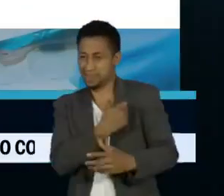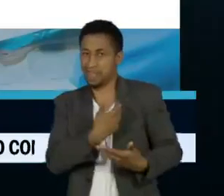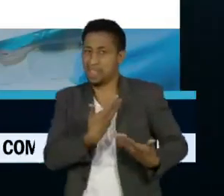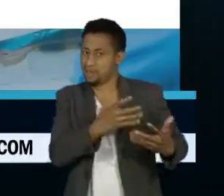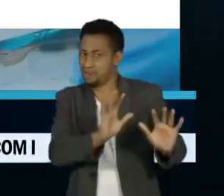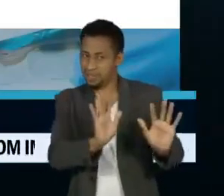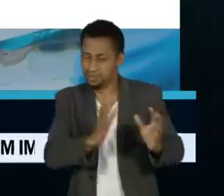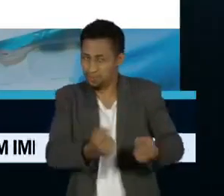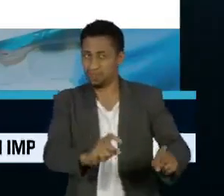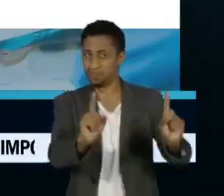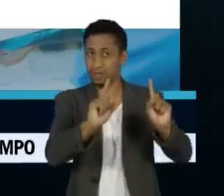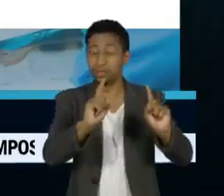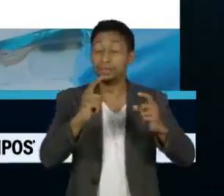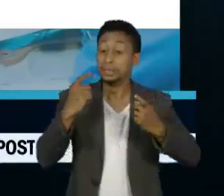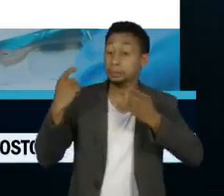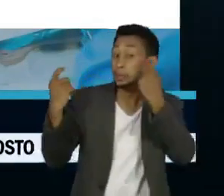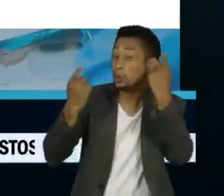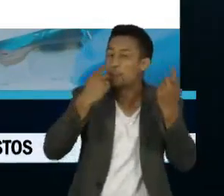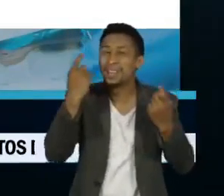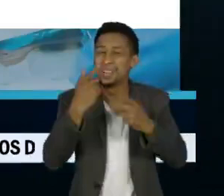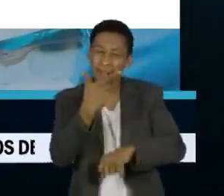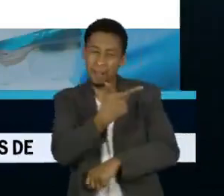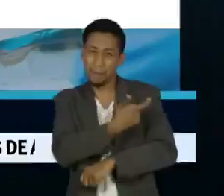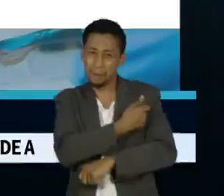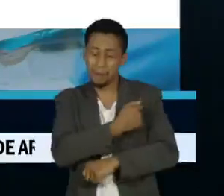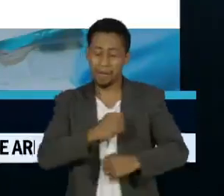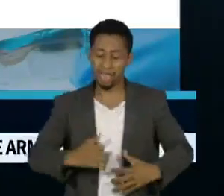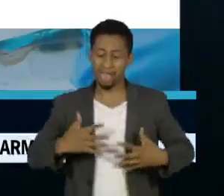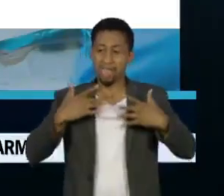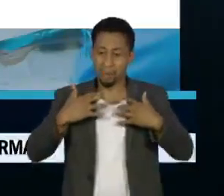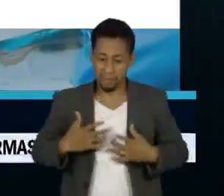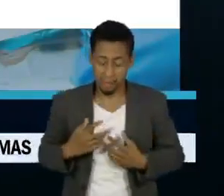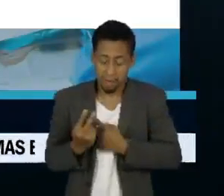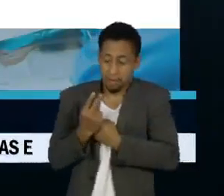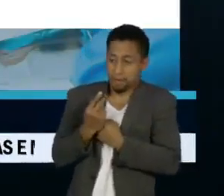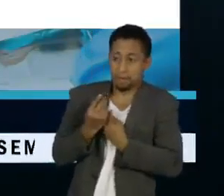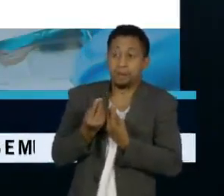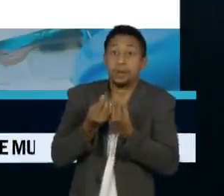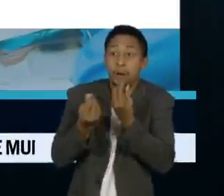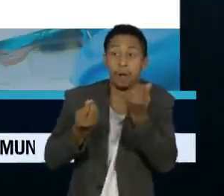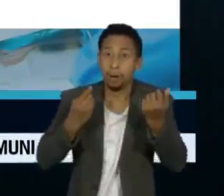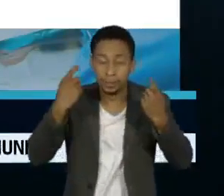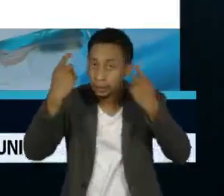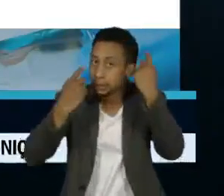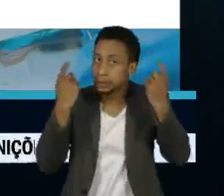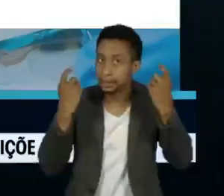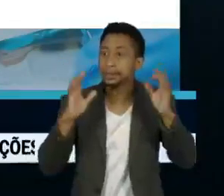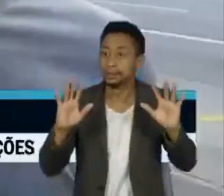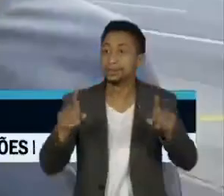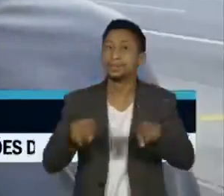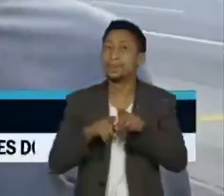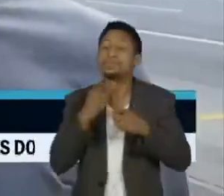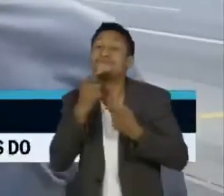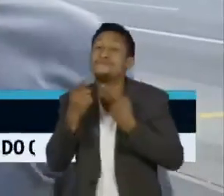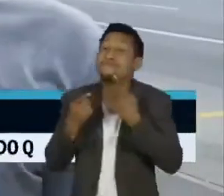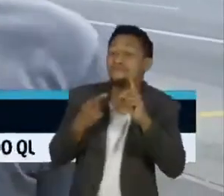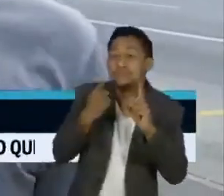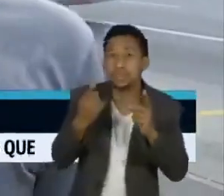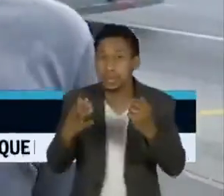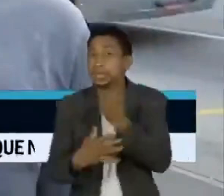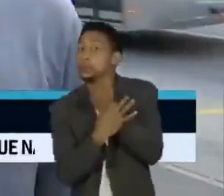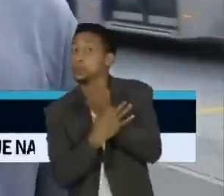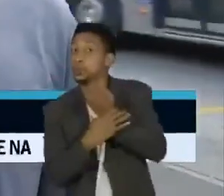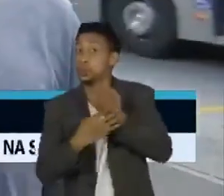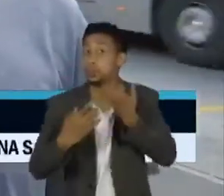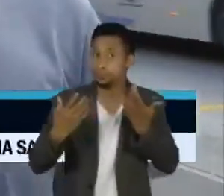a maioria menciona preocupação com efeitos colaterais. Dúvidas sobre a eficácia são o segundo motivo. Eu teria um pouco de